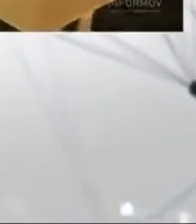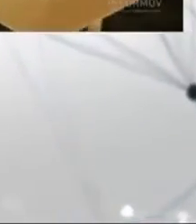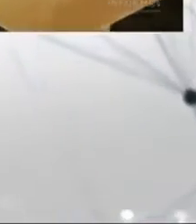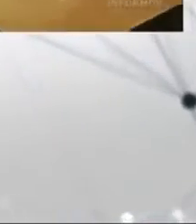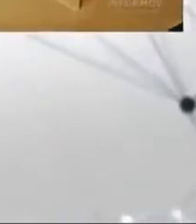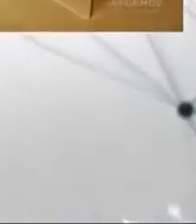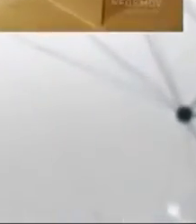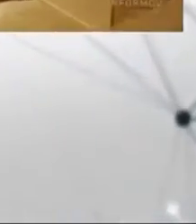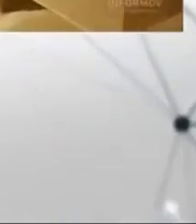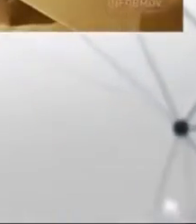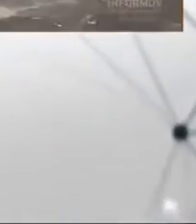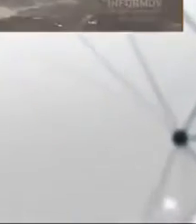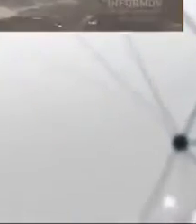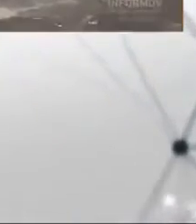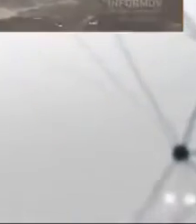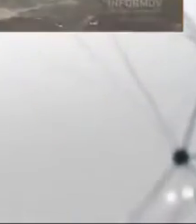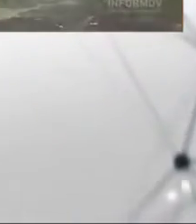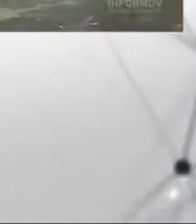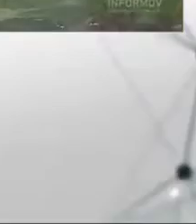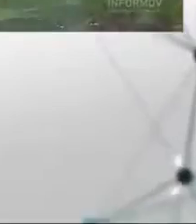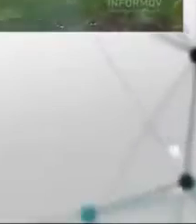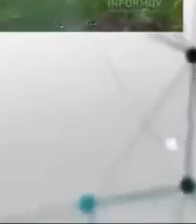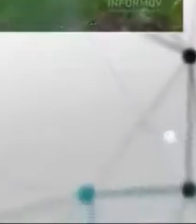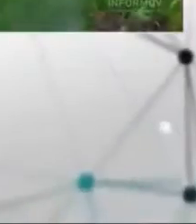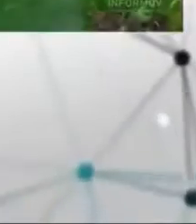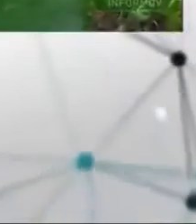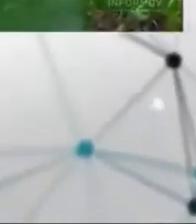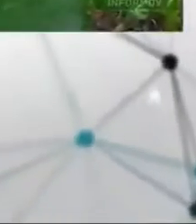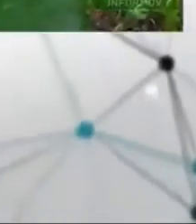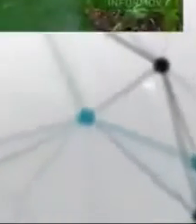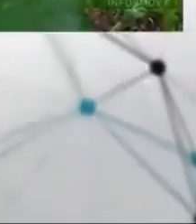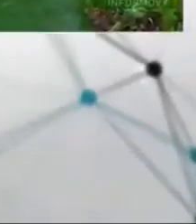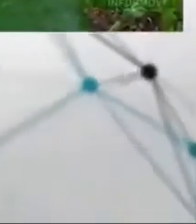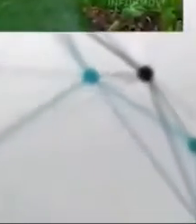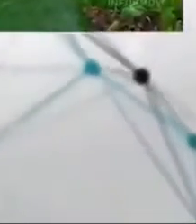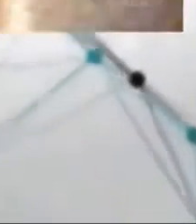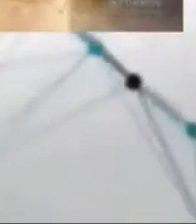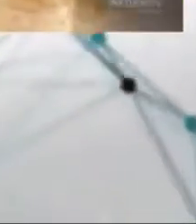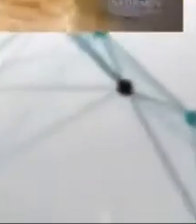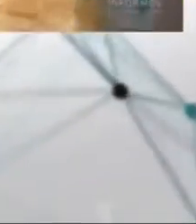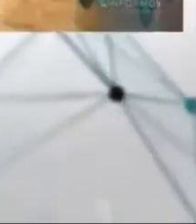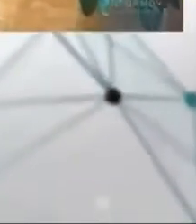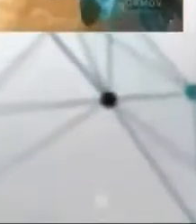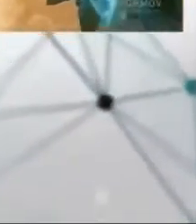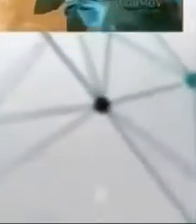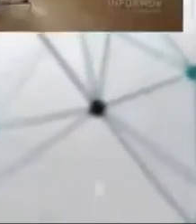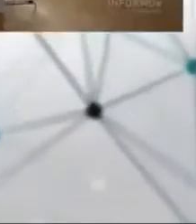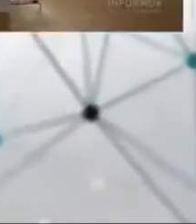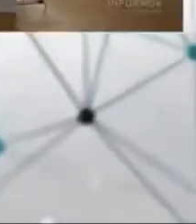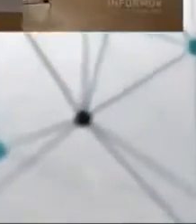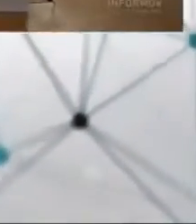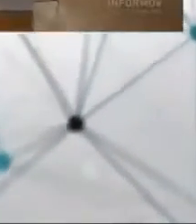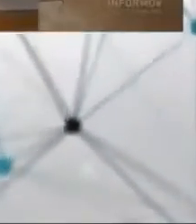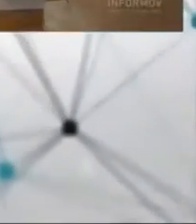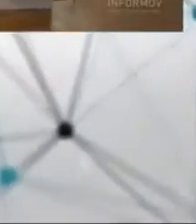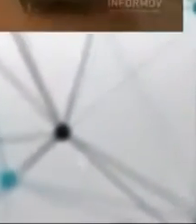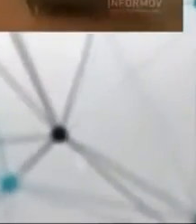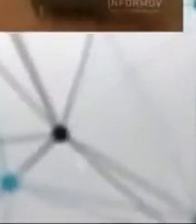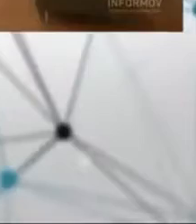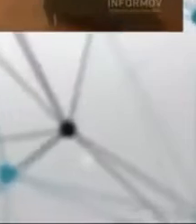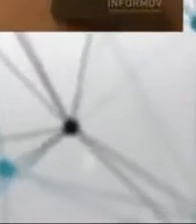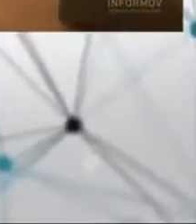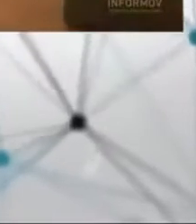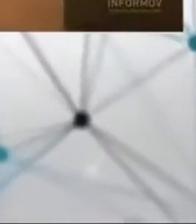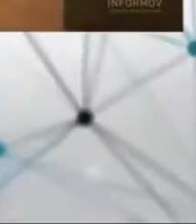aqui a gente cria inspire transforma em e faz o aqui da sua empresa seria